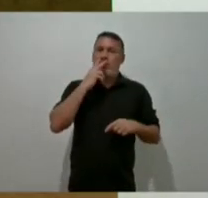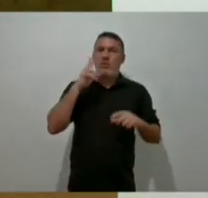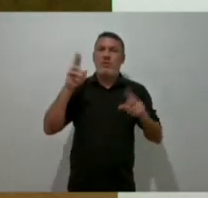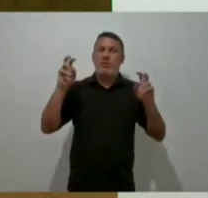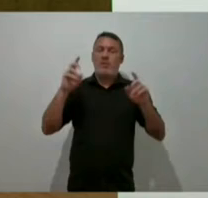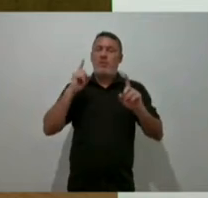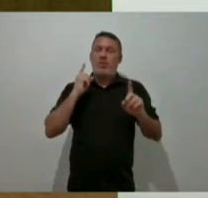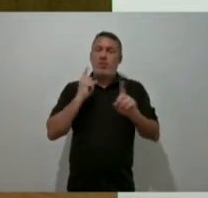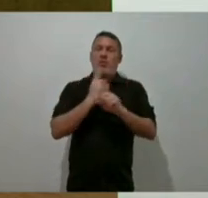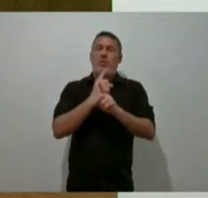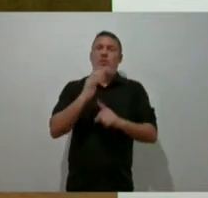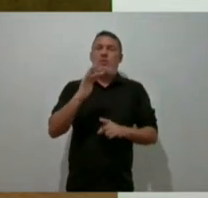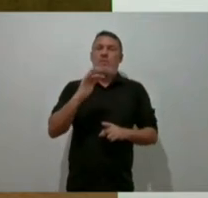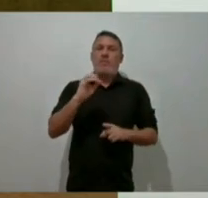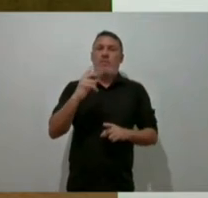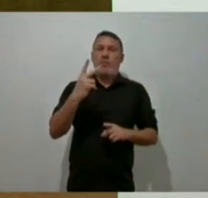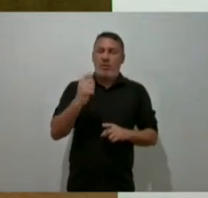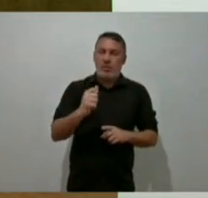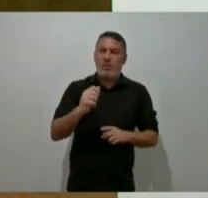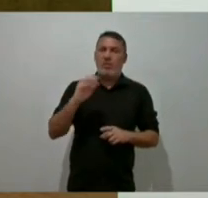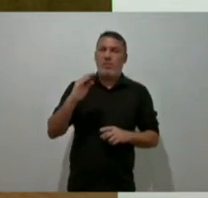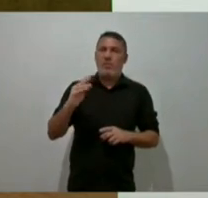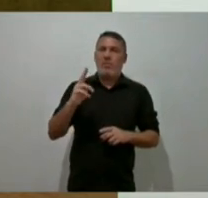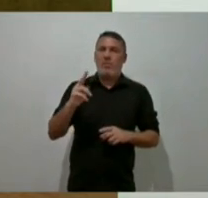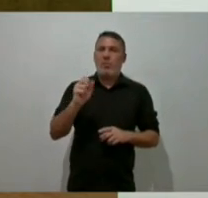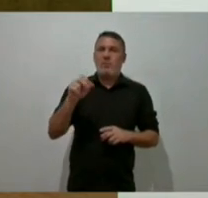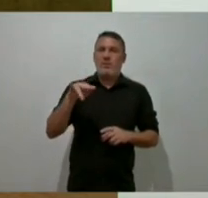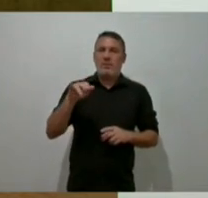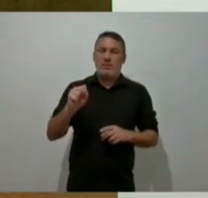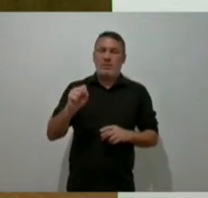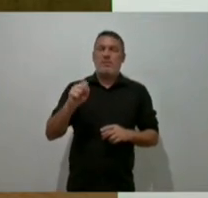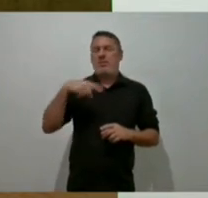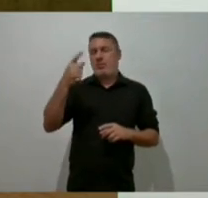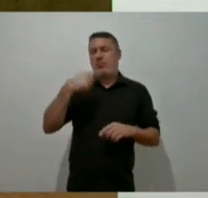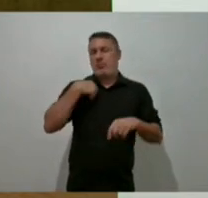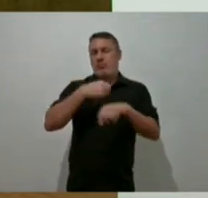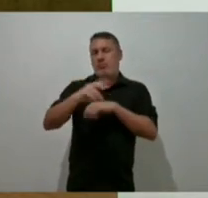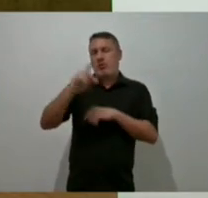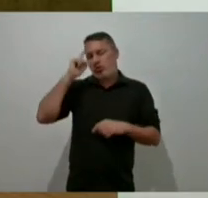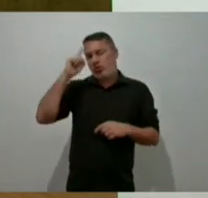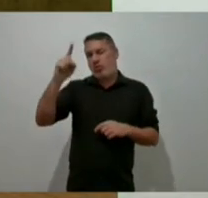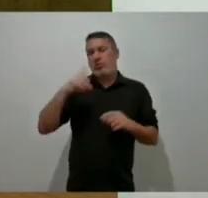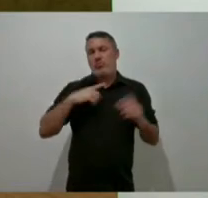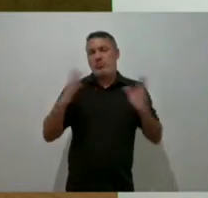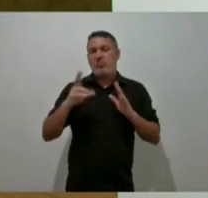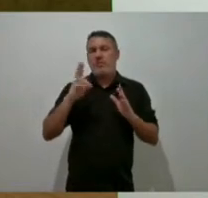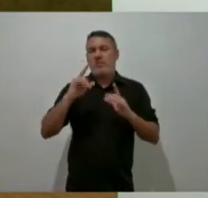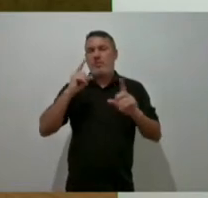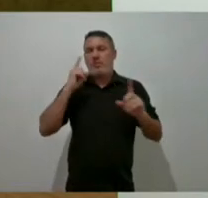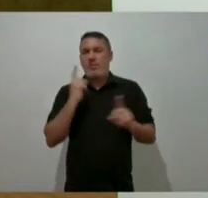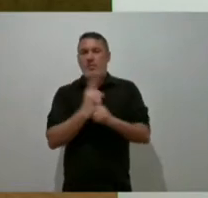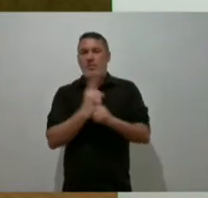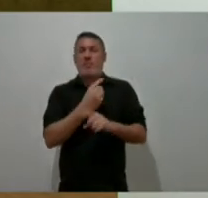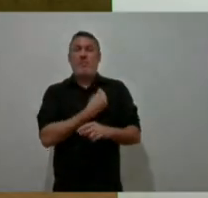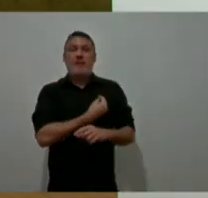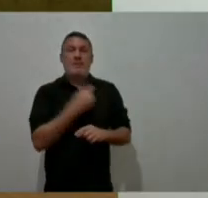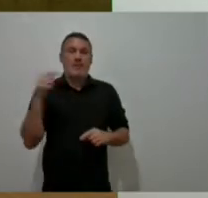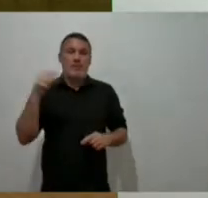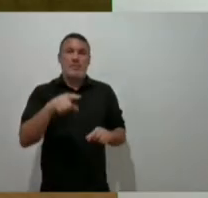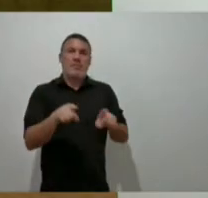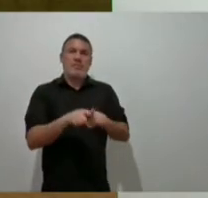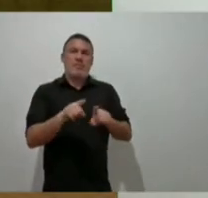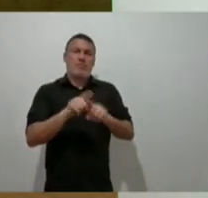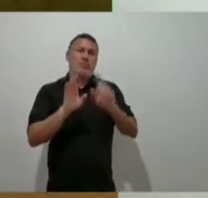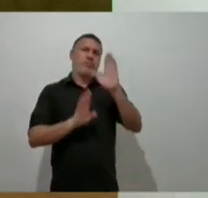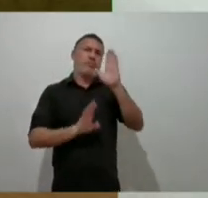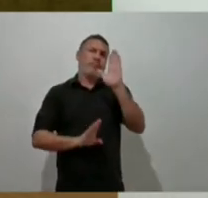queria que a gente continuasse essa conversa num evento presencial aqui, porque foi bem bacana. Inclusive, nossa audiência subiu. Você que está em casa pode